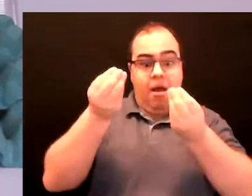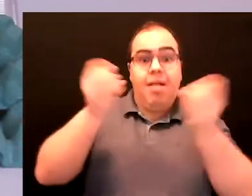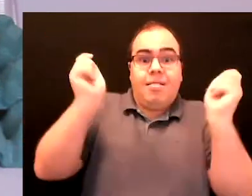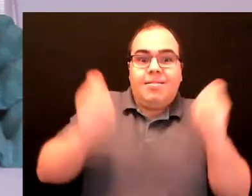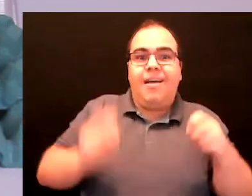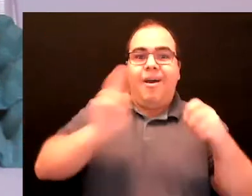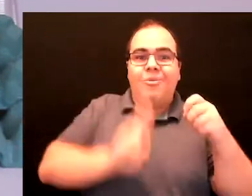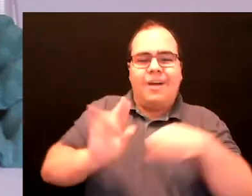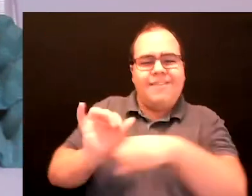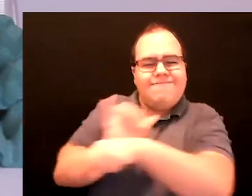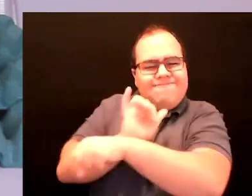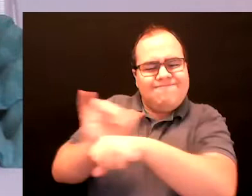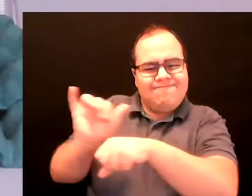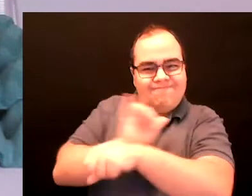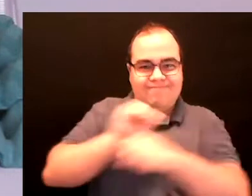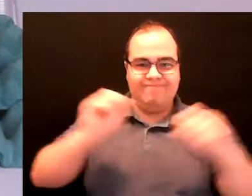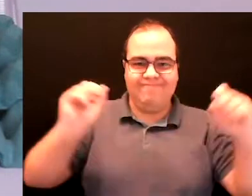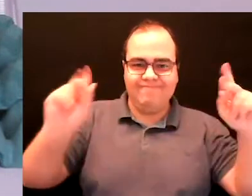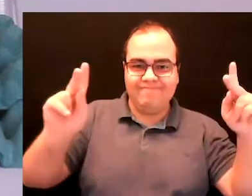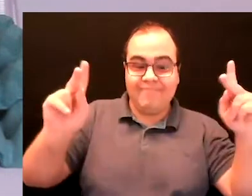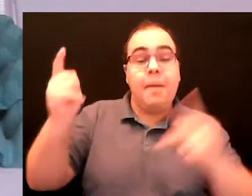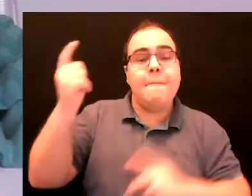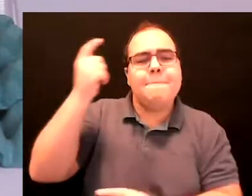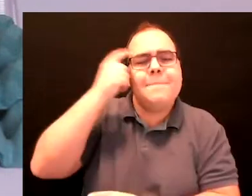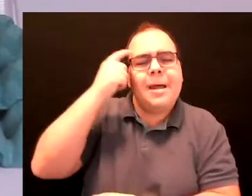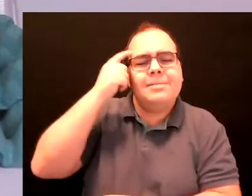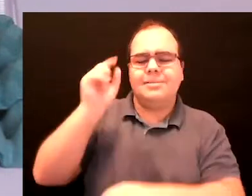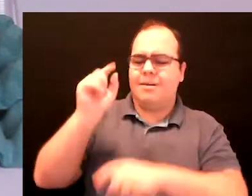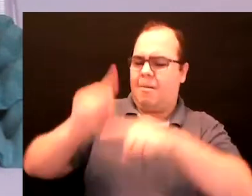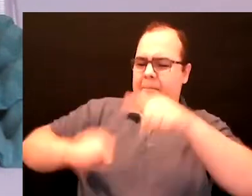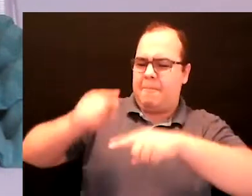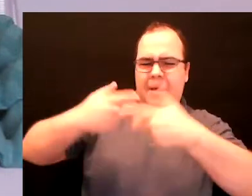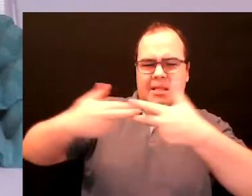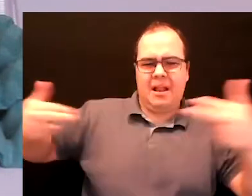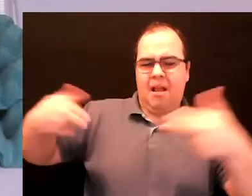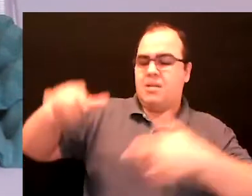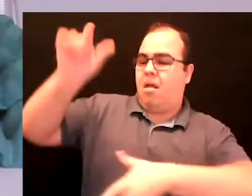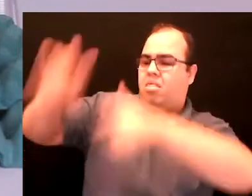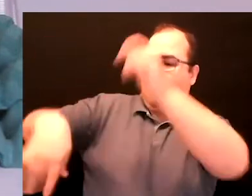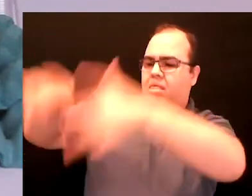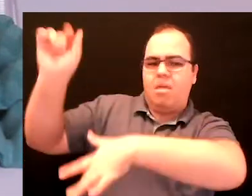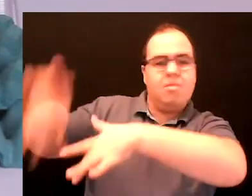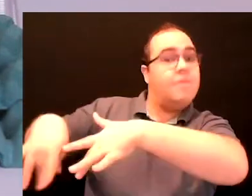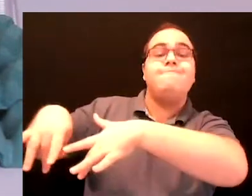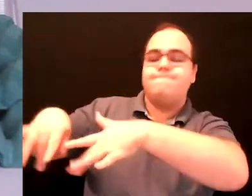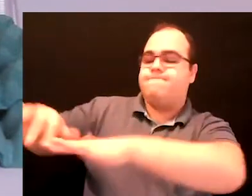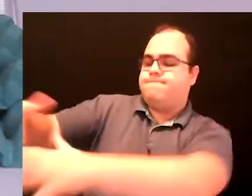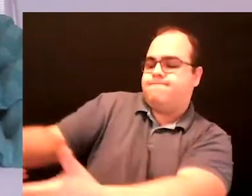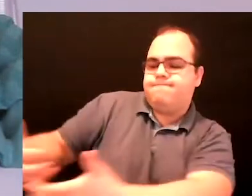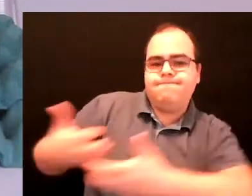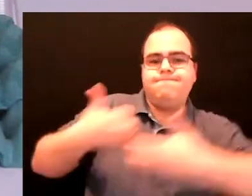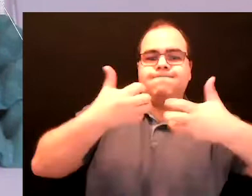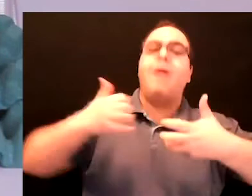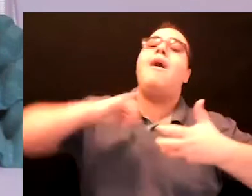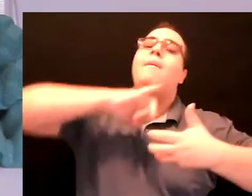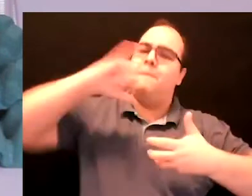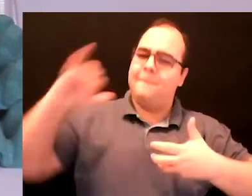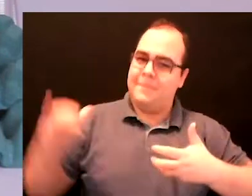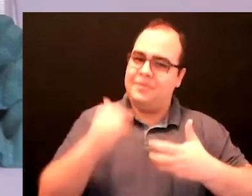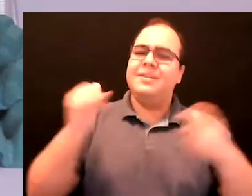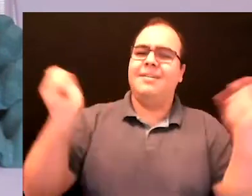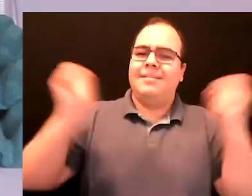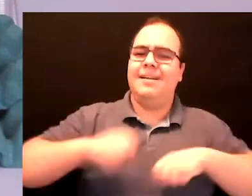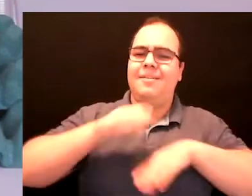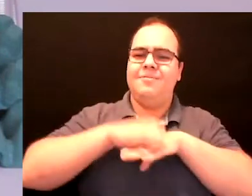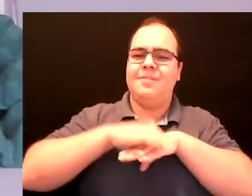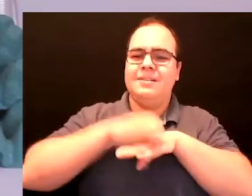descartados. Esses materiais, em vez de estar sendo descartados nos lixos, vão ser reaproveitados nos nossos figurinos. A